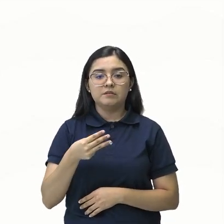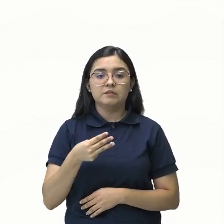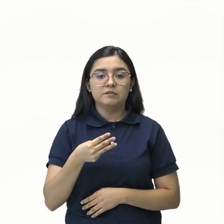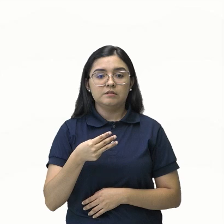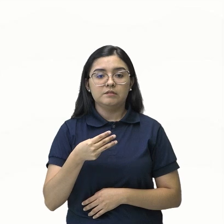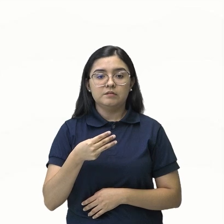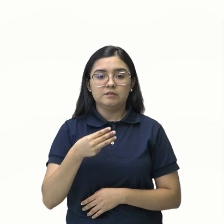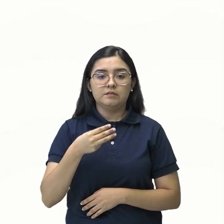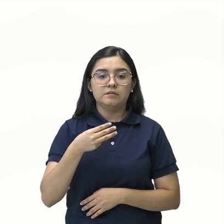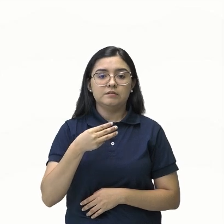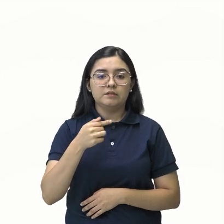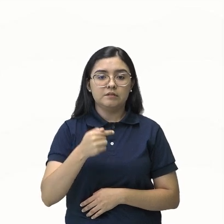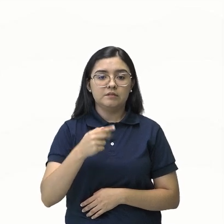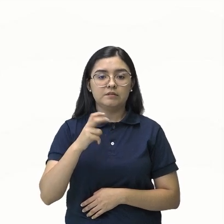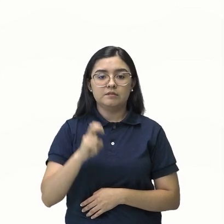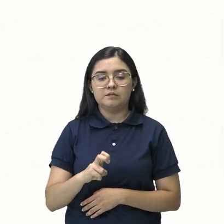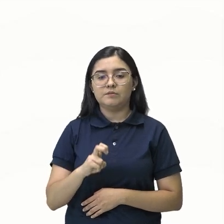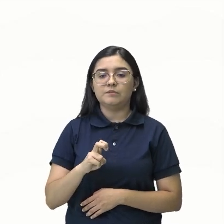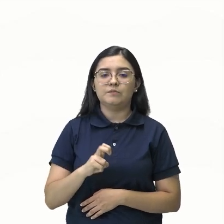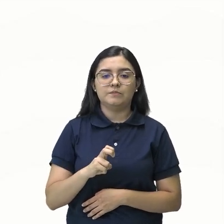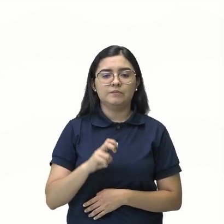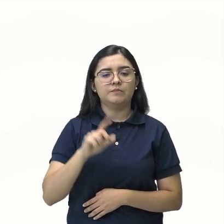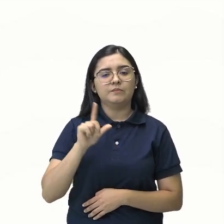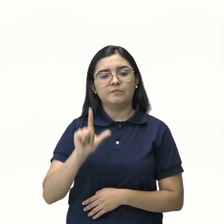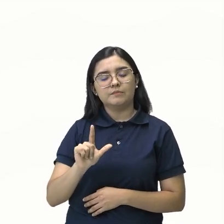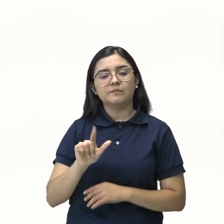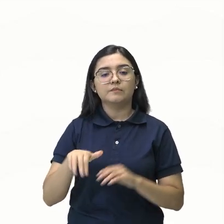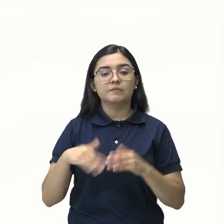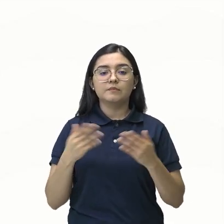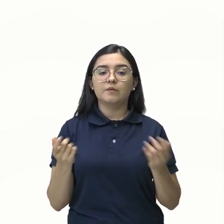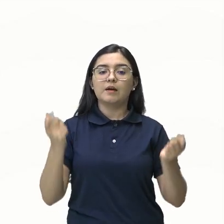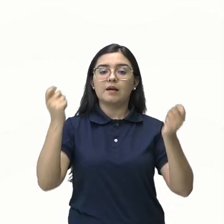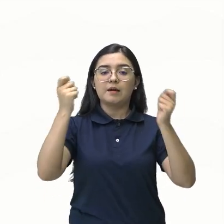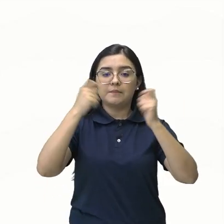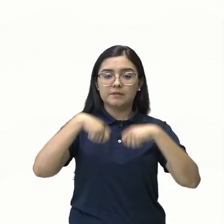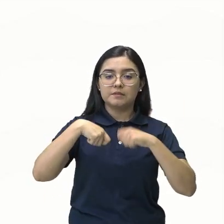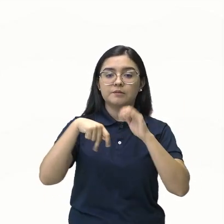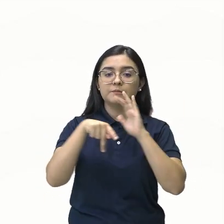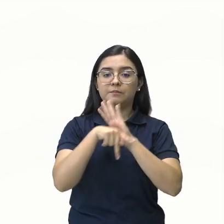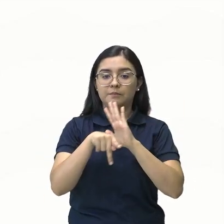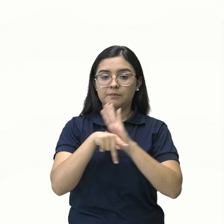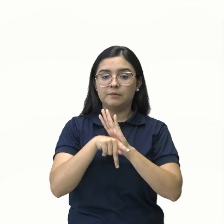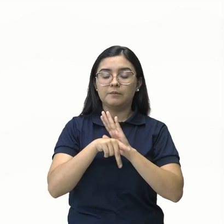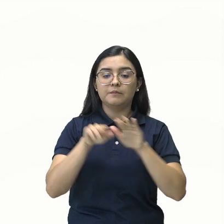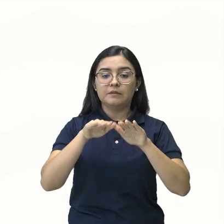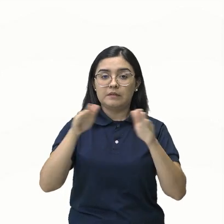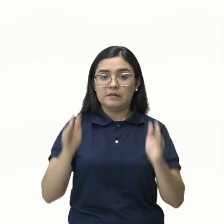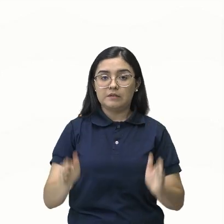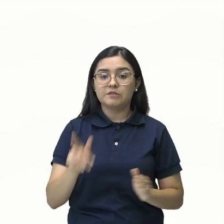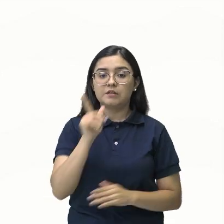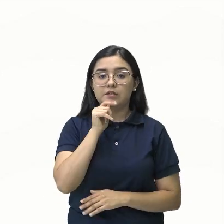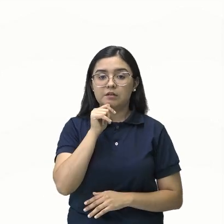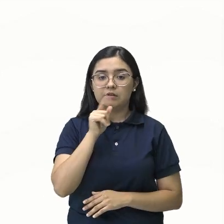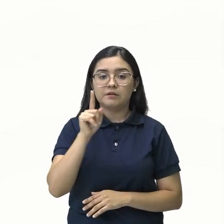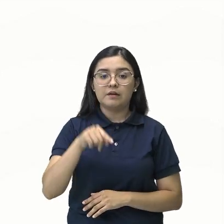3.375 litros. Então, a capacidade aí da nossa caixa d'água é